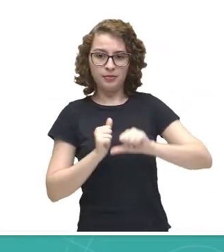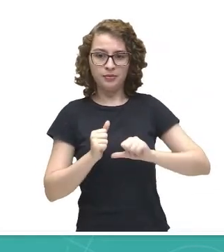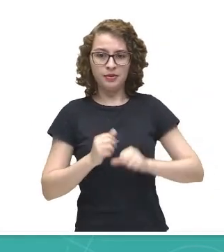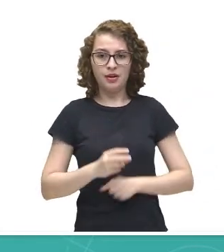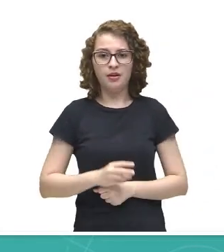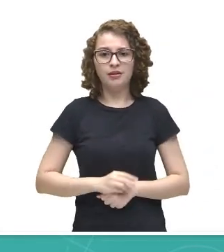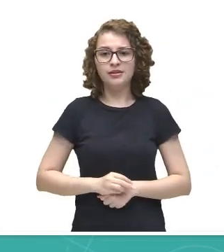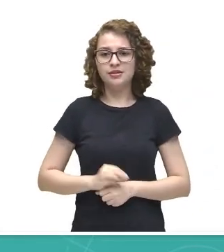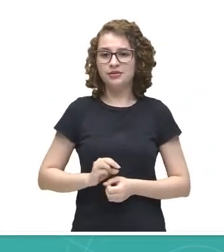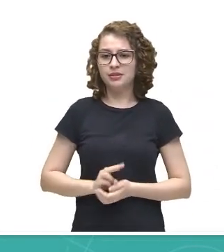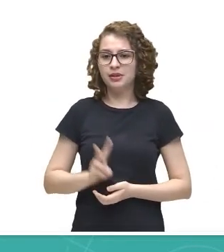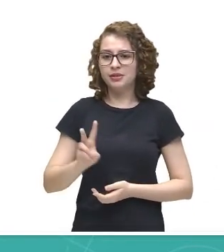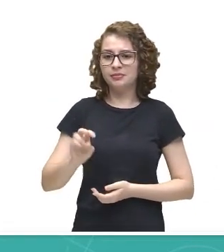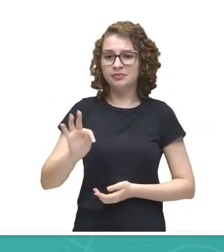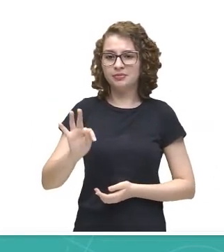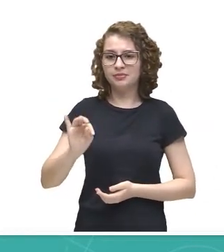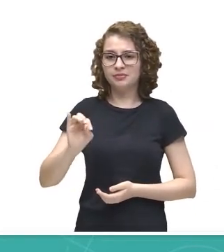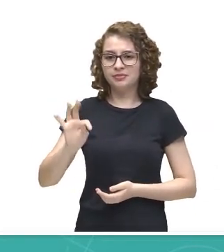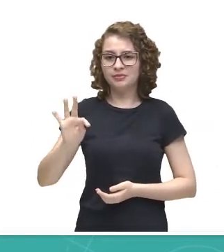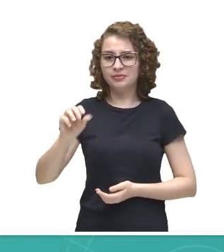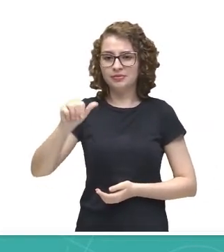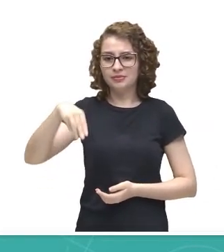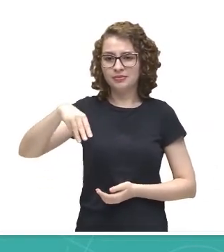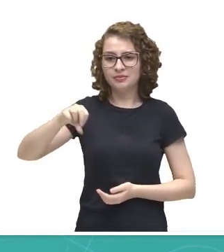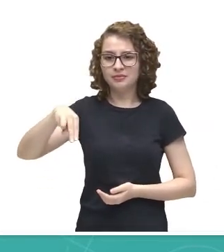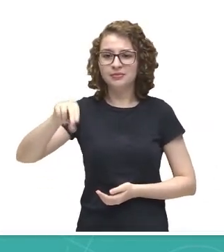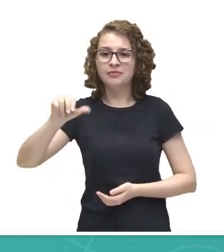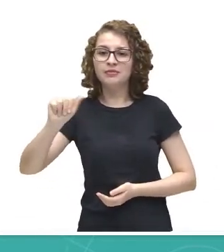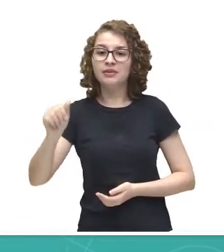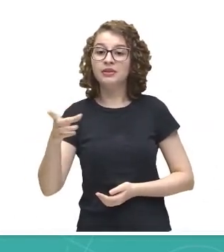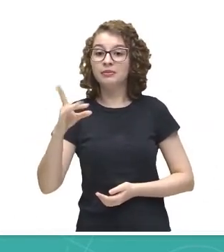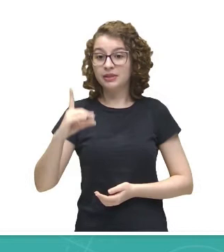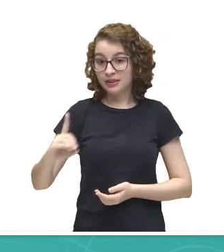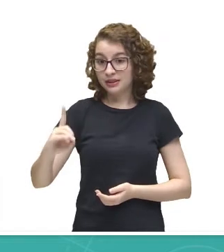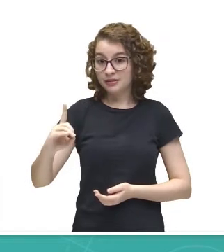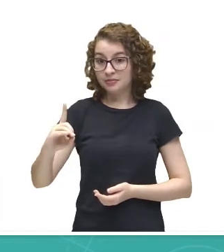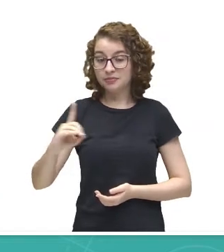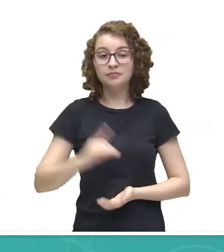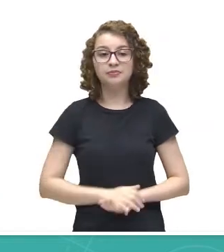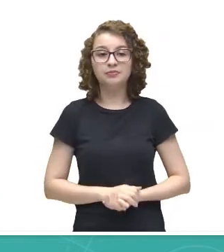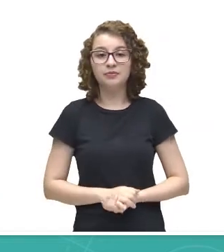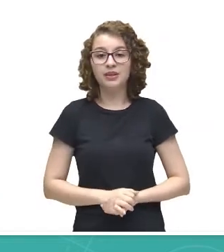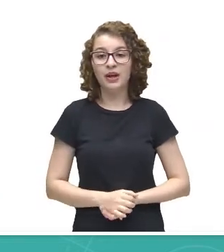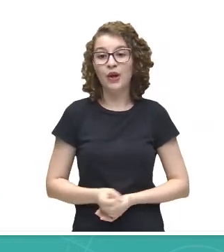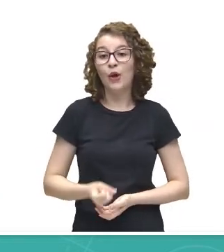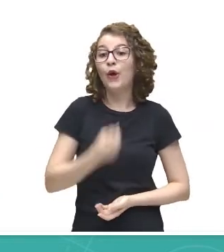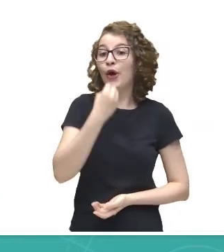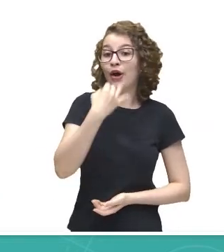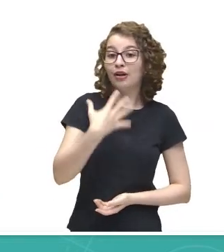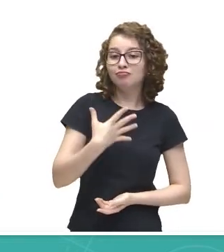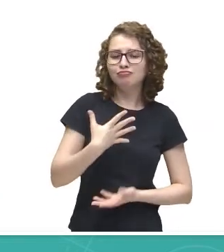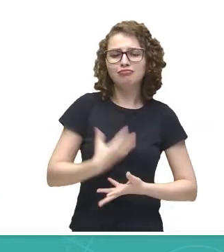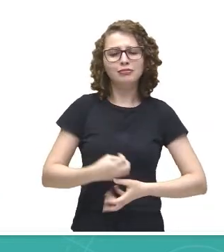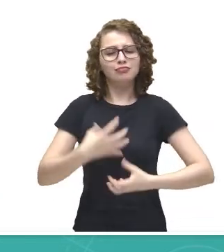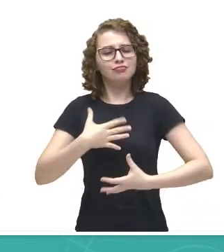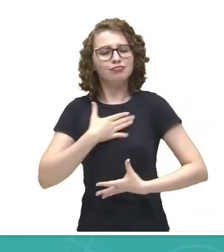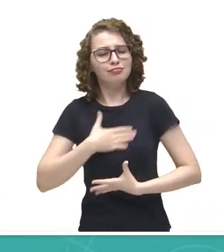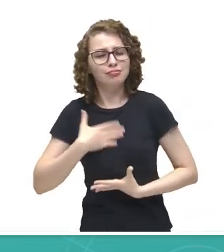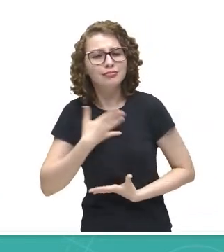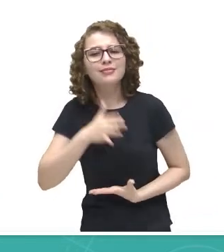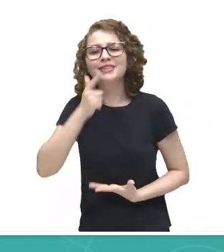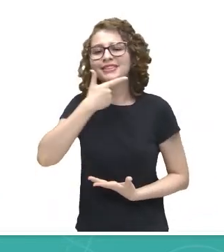tá? Prosseguindo, o bom humor também é algo, né, que nos ajuda nesse